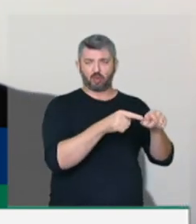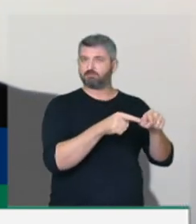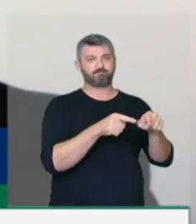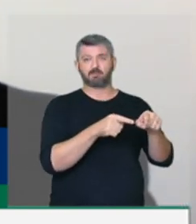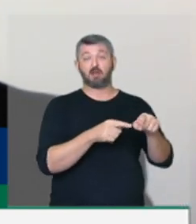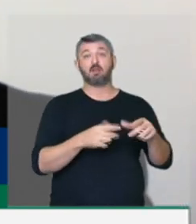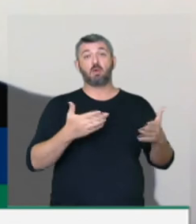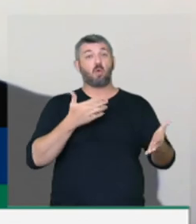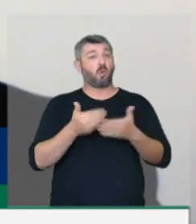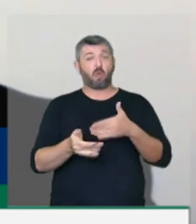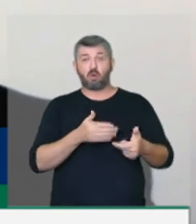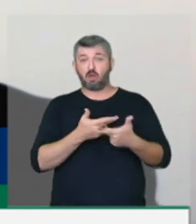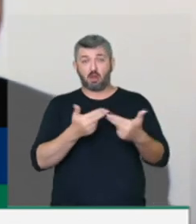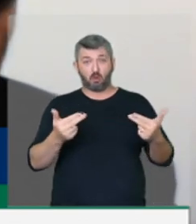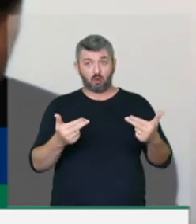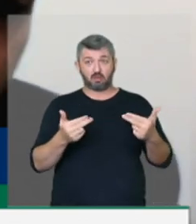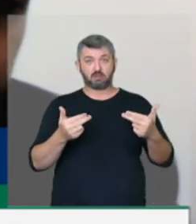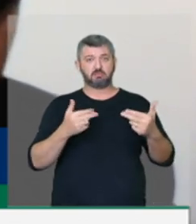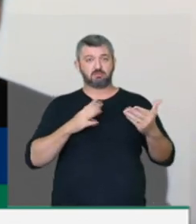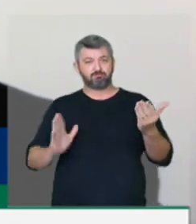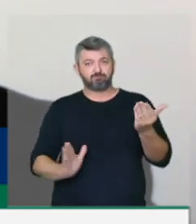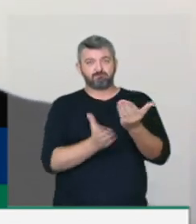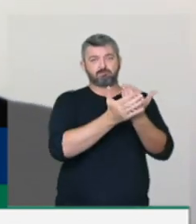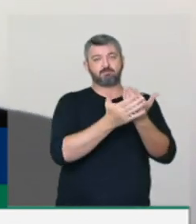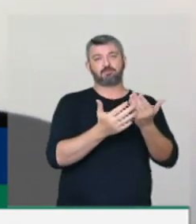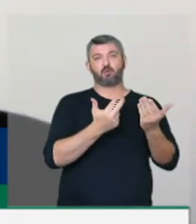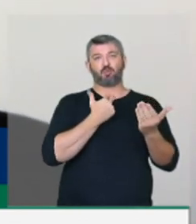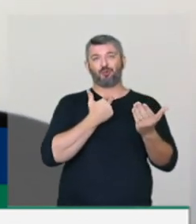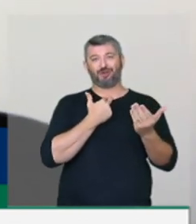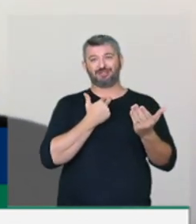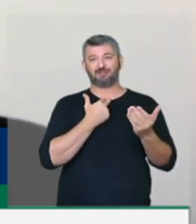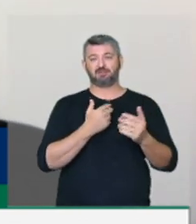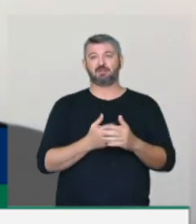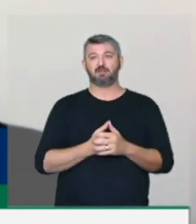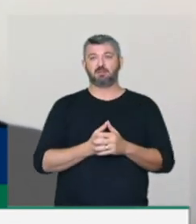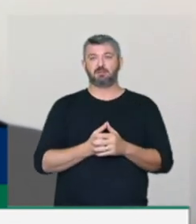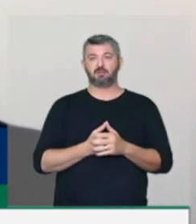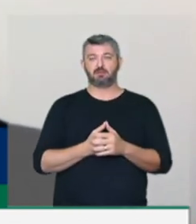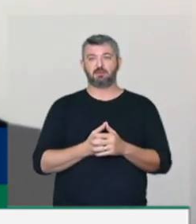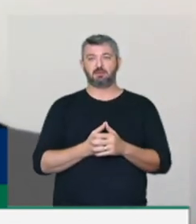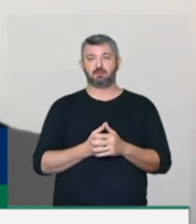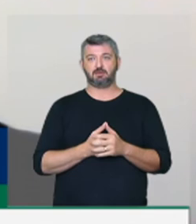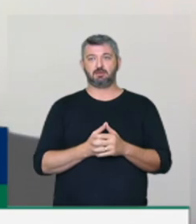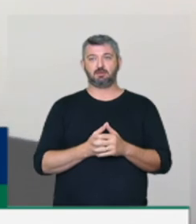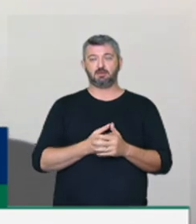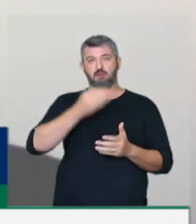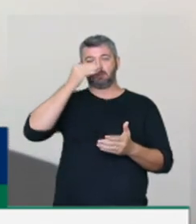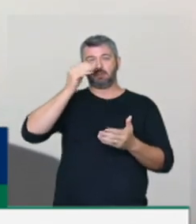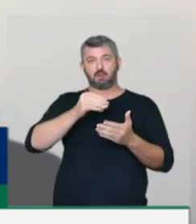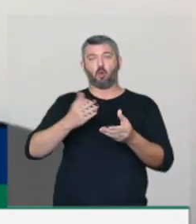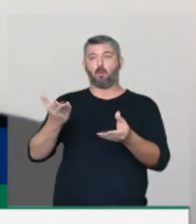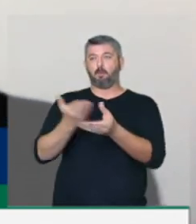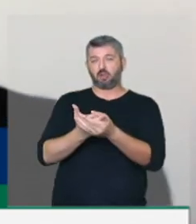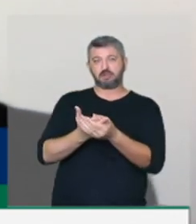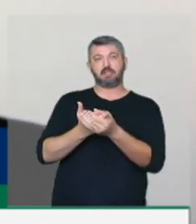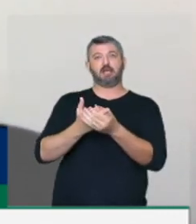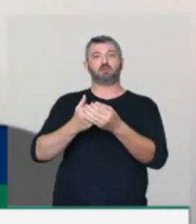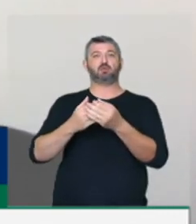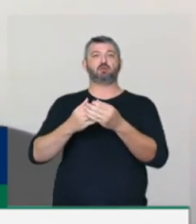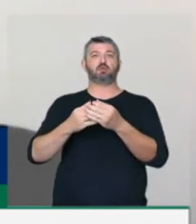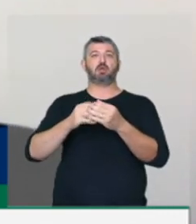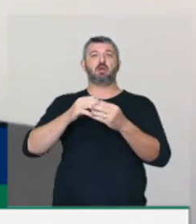qualquer caso seja incluído em seu escopo, desconsiderando critérios processuais de conexão